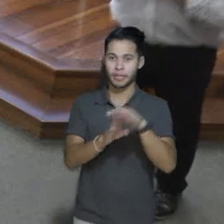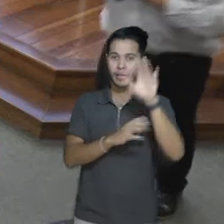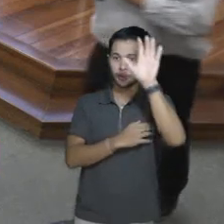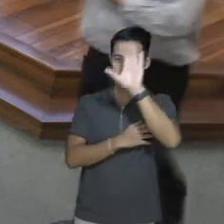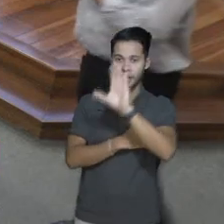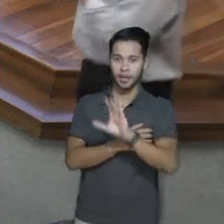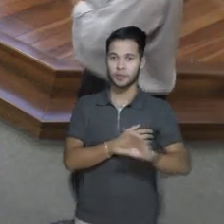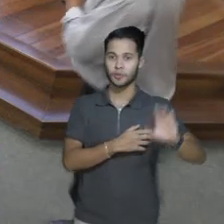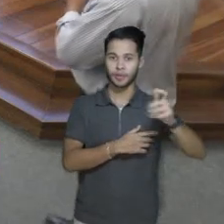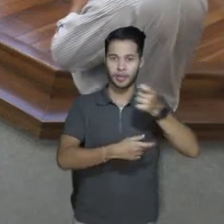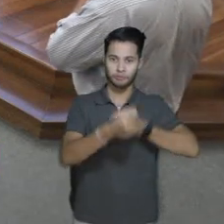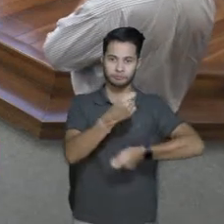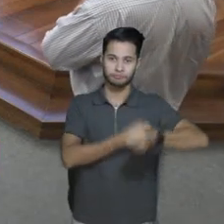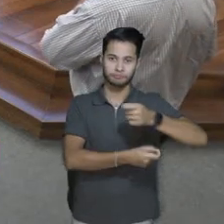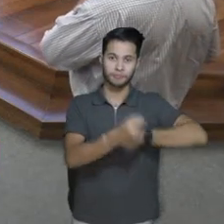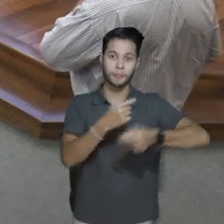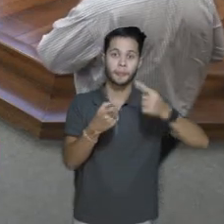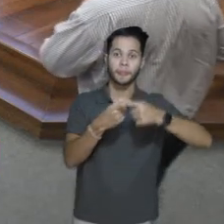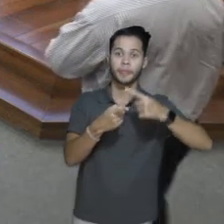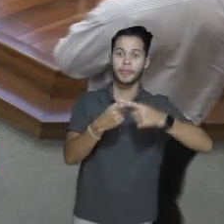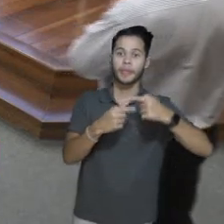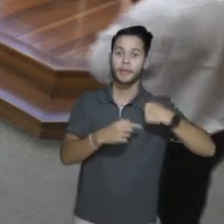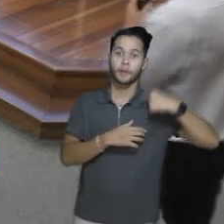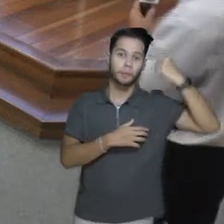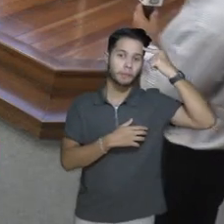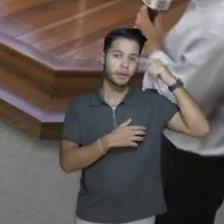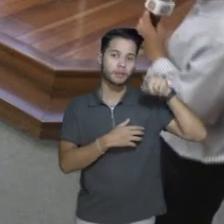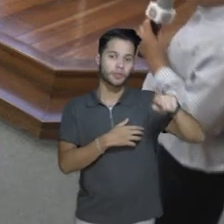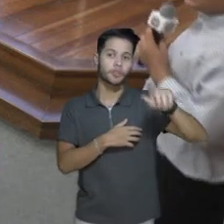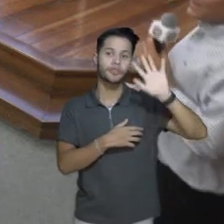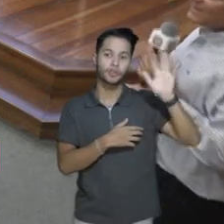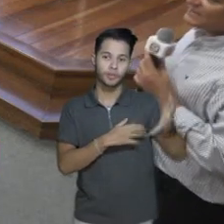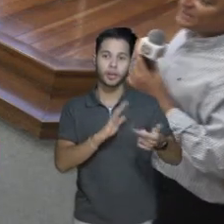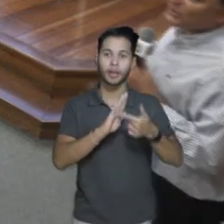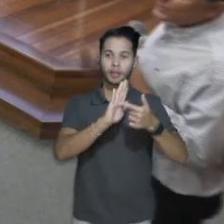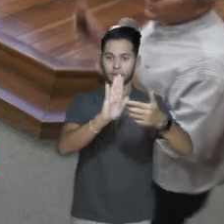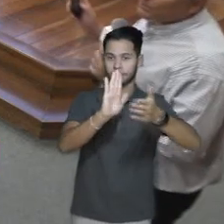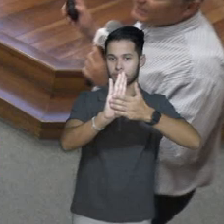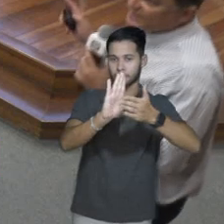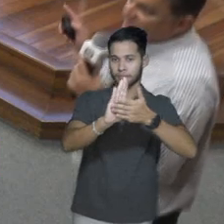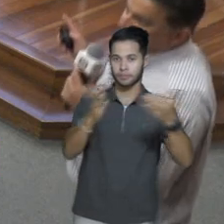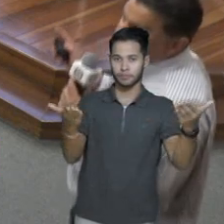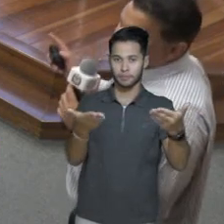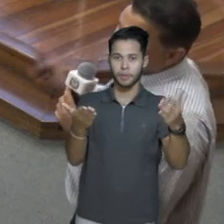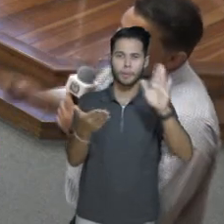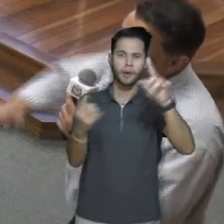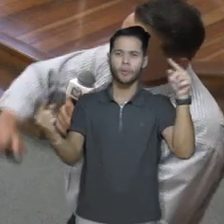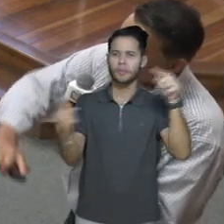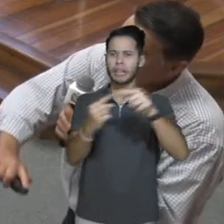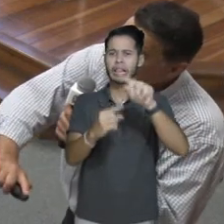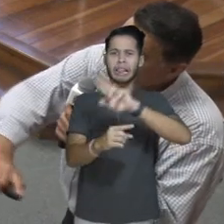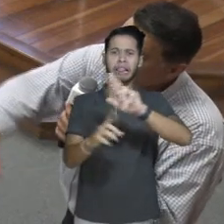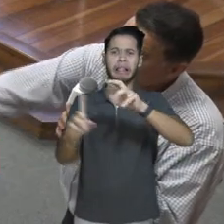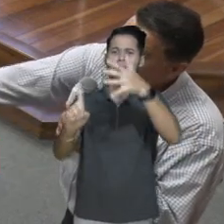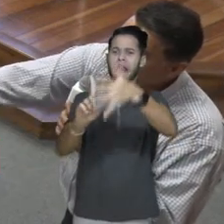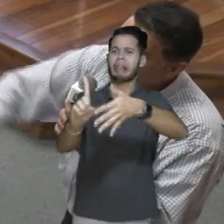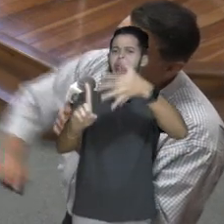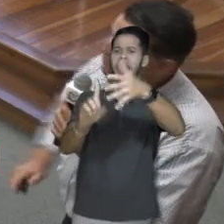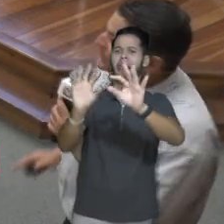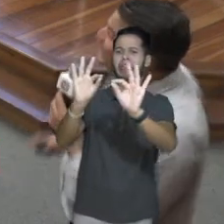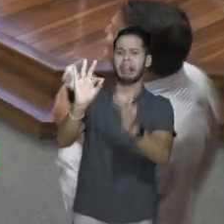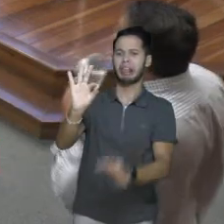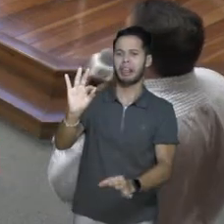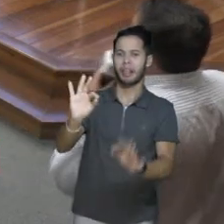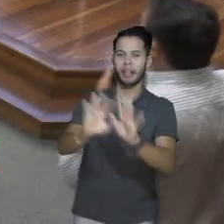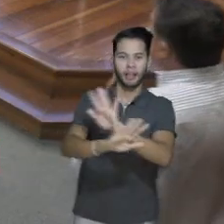porque penso que ela está bem aí para o propósito de hoje a minha ideia aqui não é dar uma palestra palestra a gente deixa para o Luciano e o